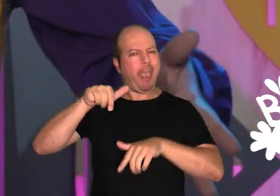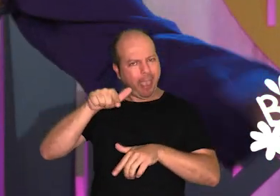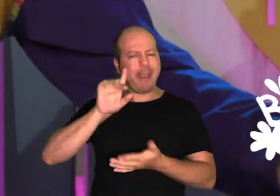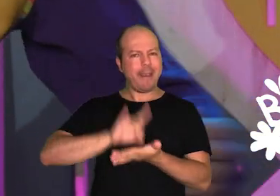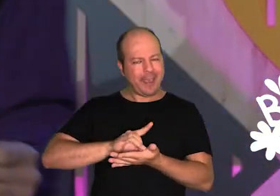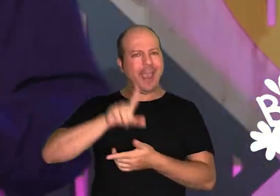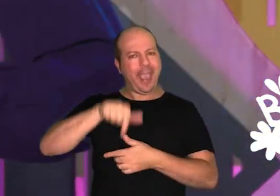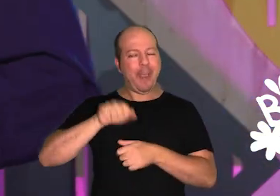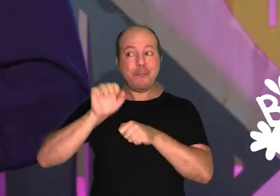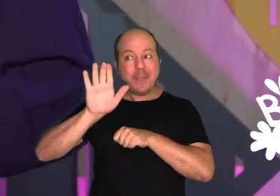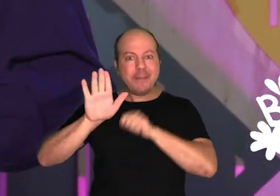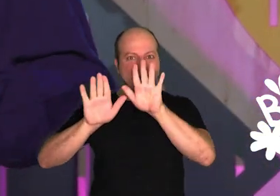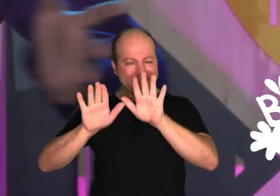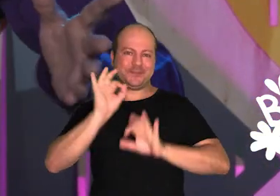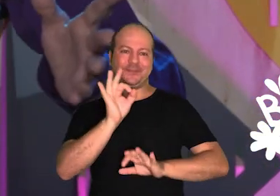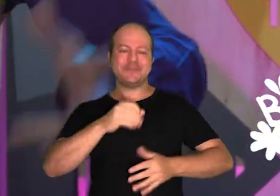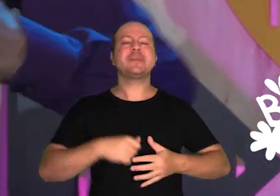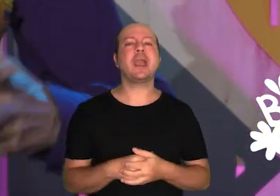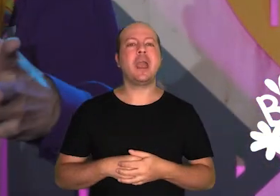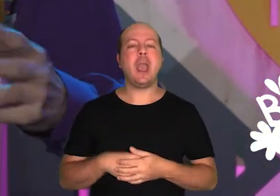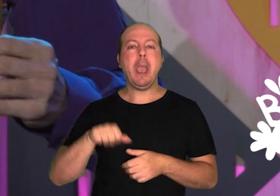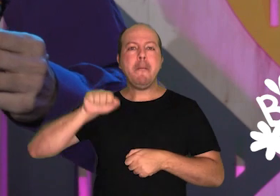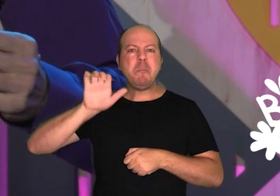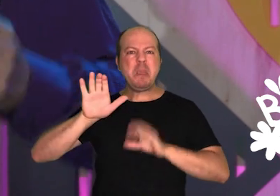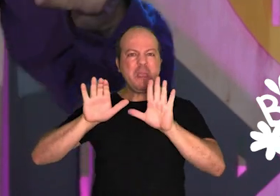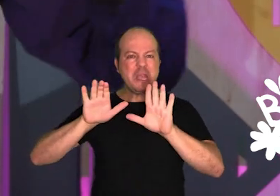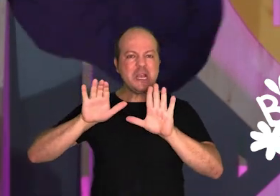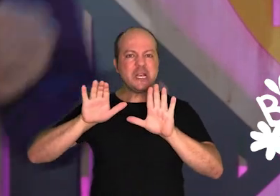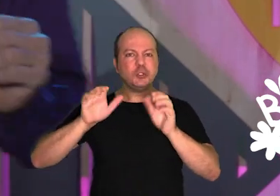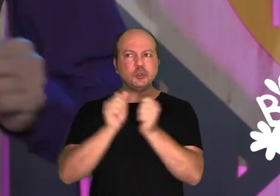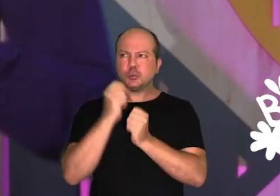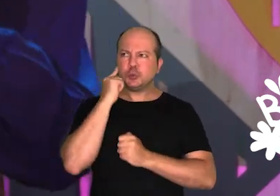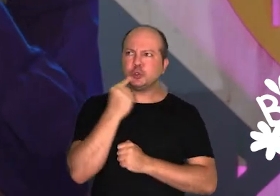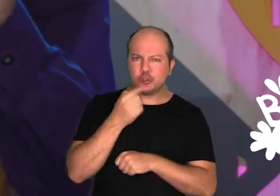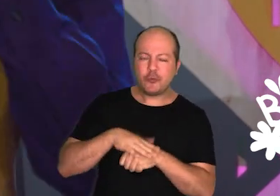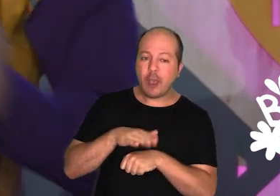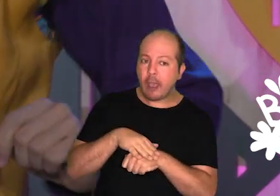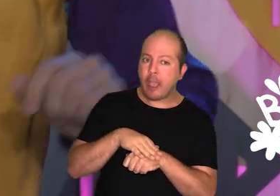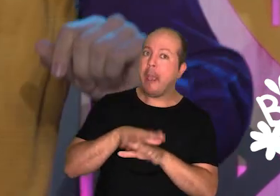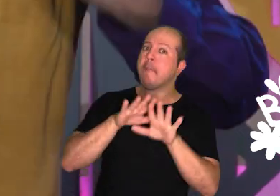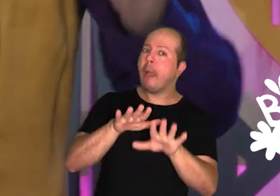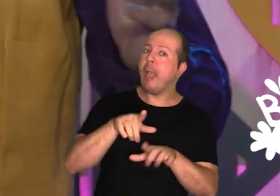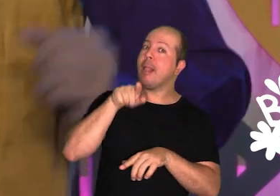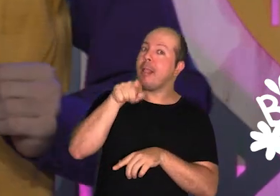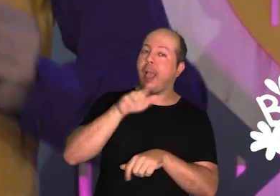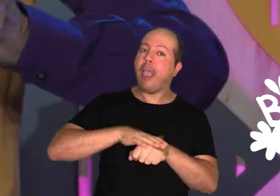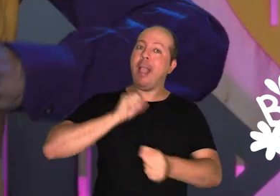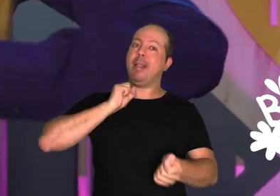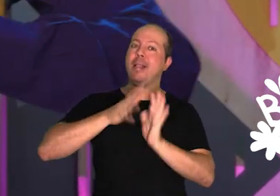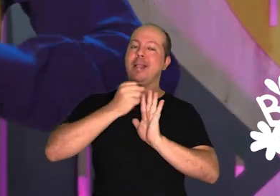é mímica. Mímica de sinais como os surdos fazem. Sim, mas ali são